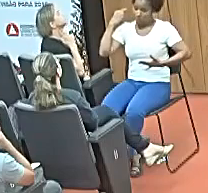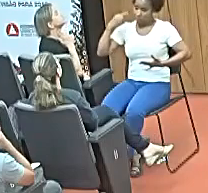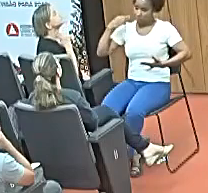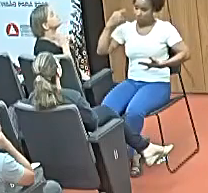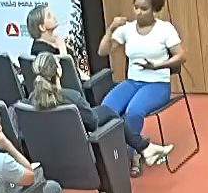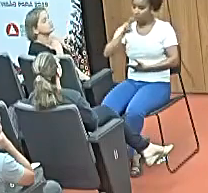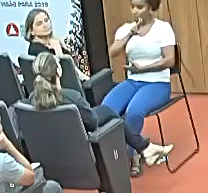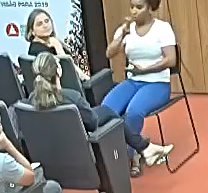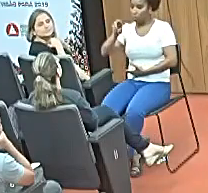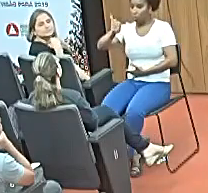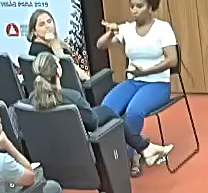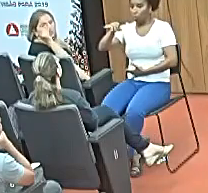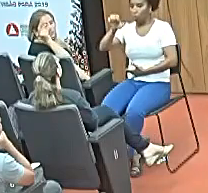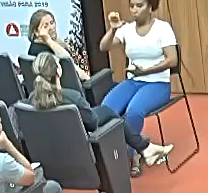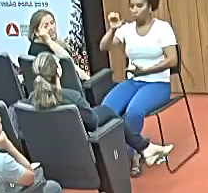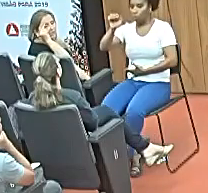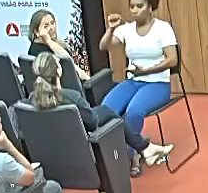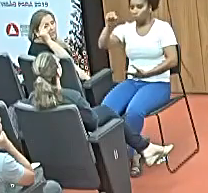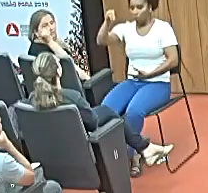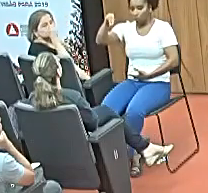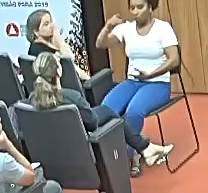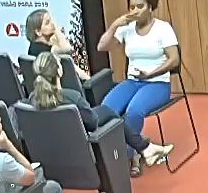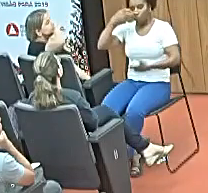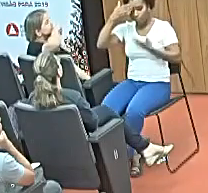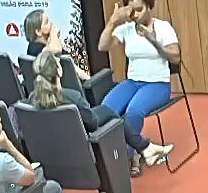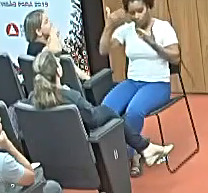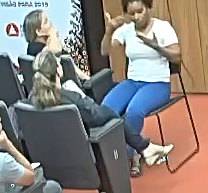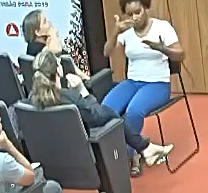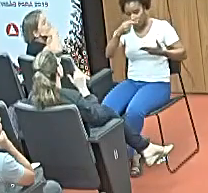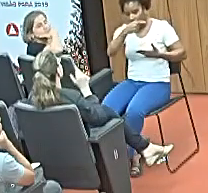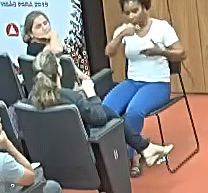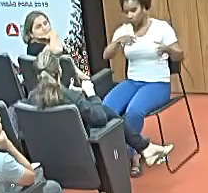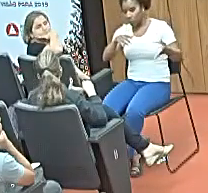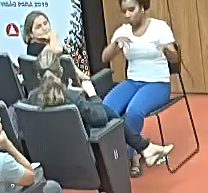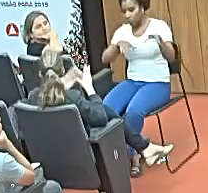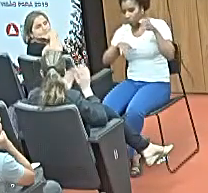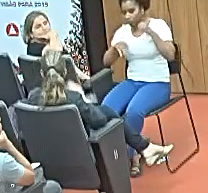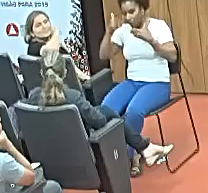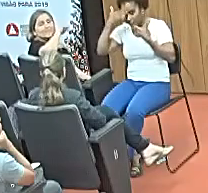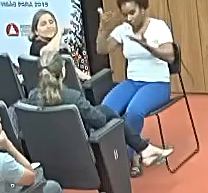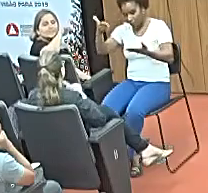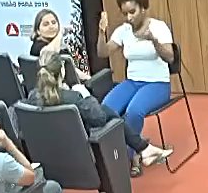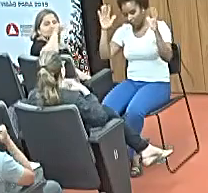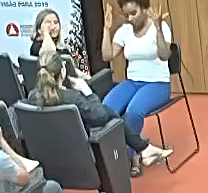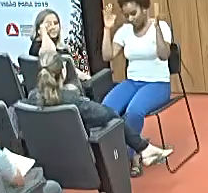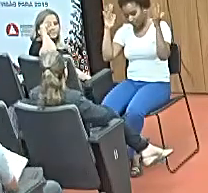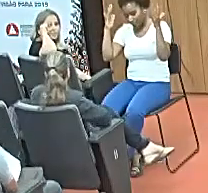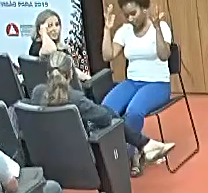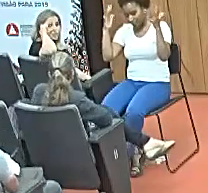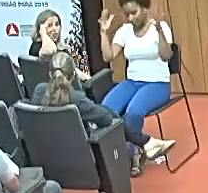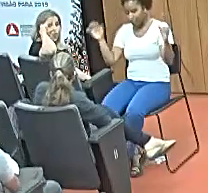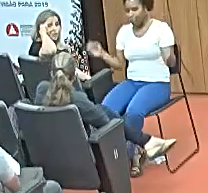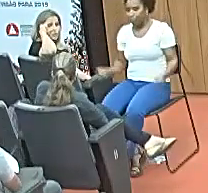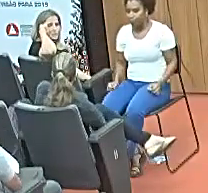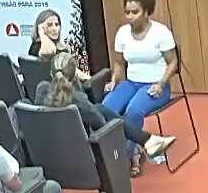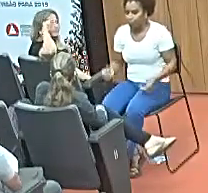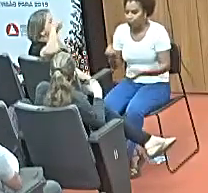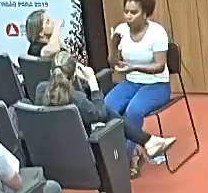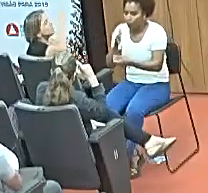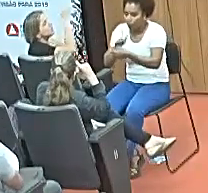dispensa para nossa causa e muito obrigado boa noite a todos muito obrigado